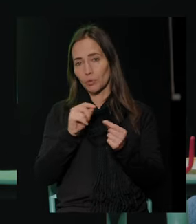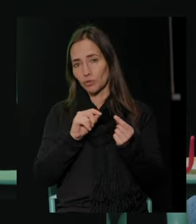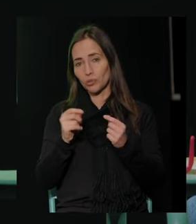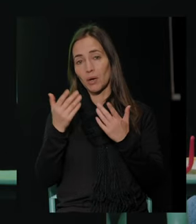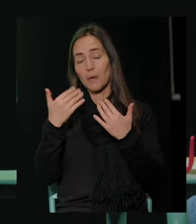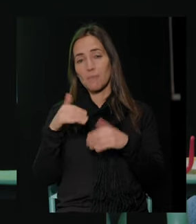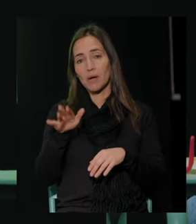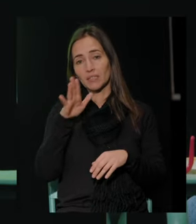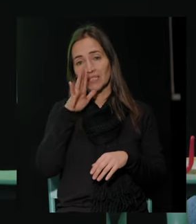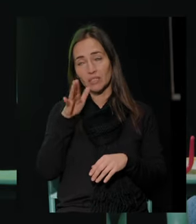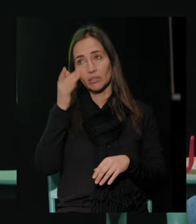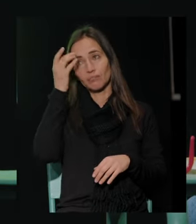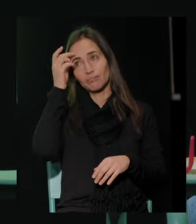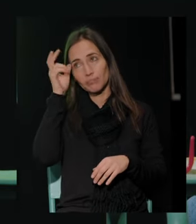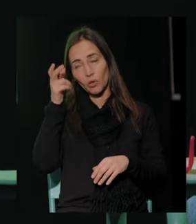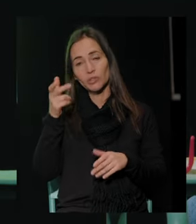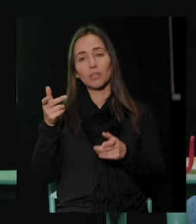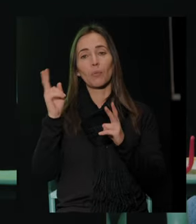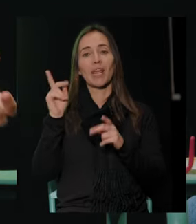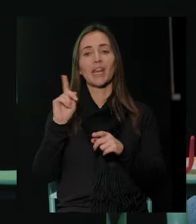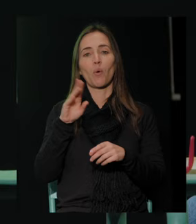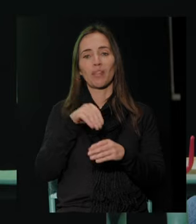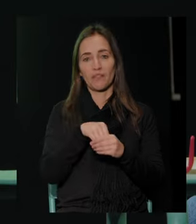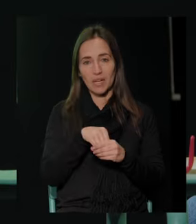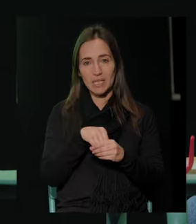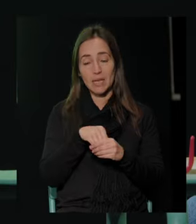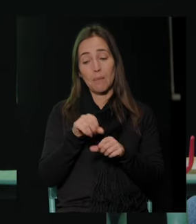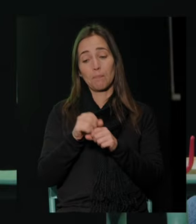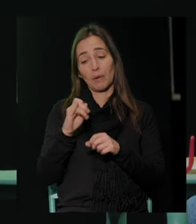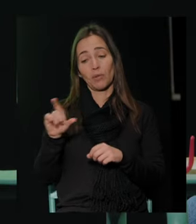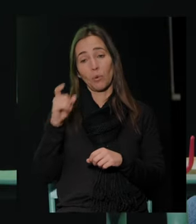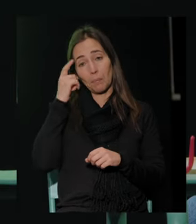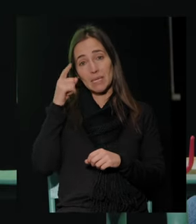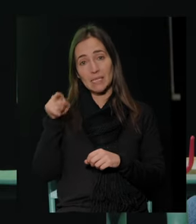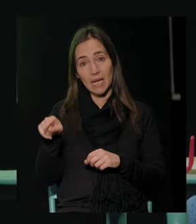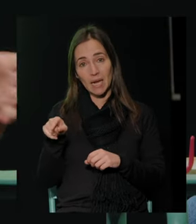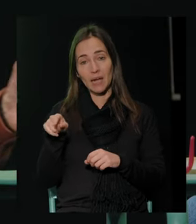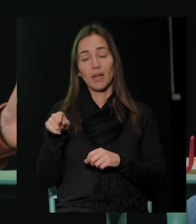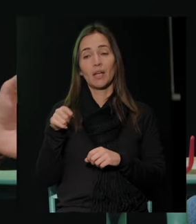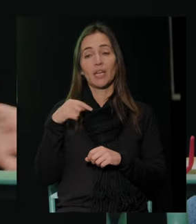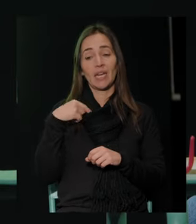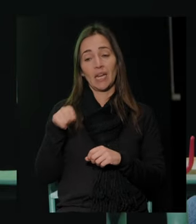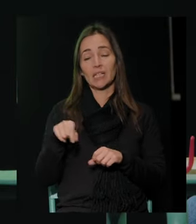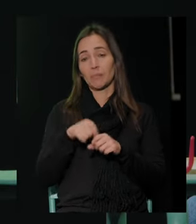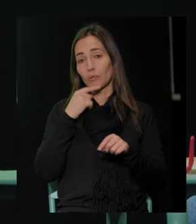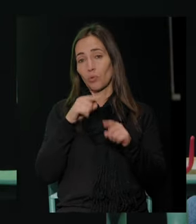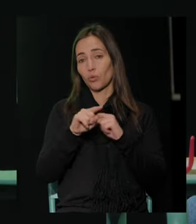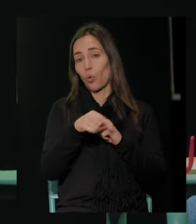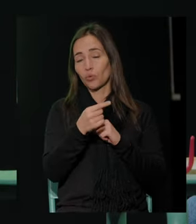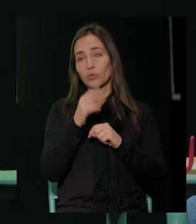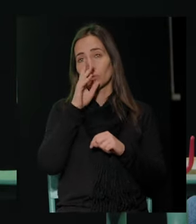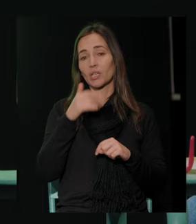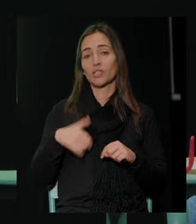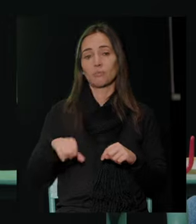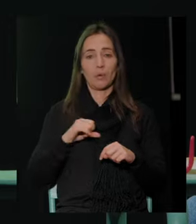um conceito de liberdade entendido como não interferência, que é aquele da Iniciativa Liberal, e onde essa e de outras forças políticas, enfim, se formos a Espanha,